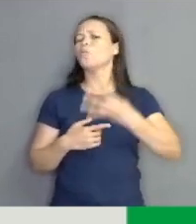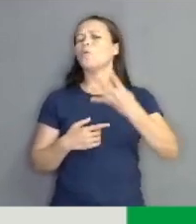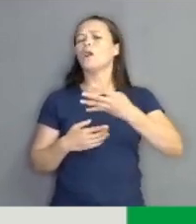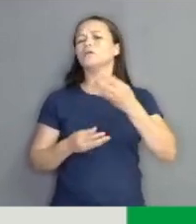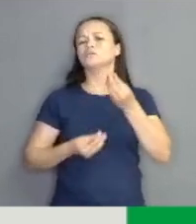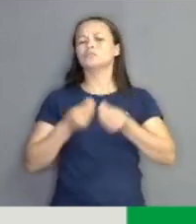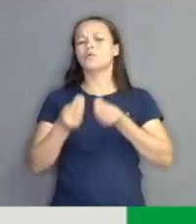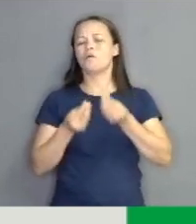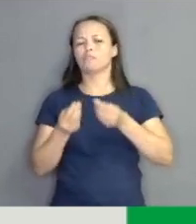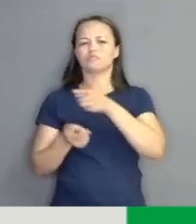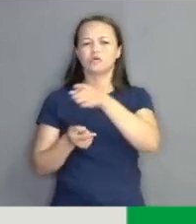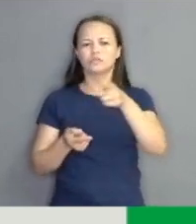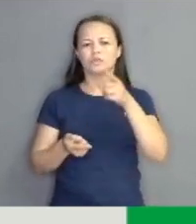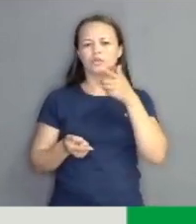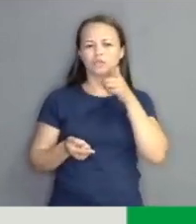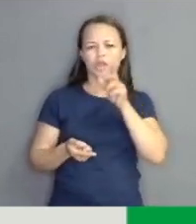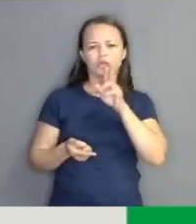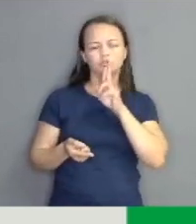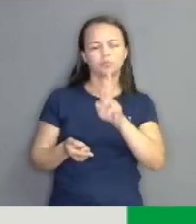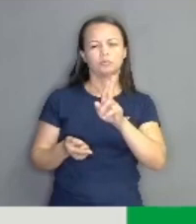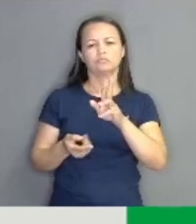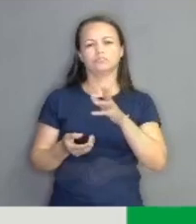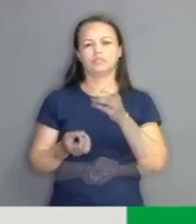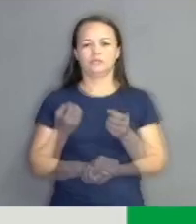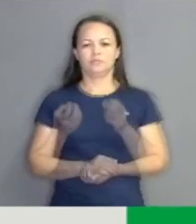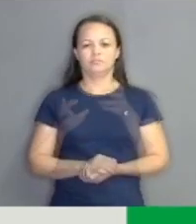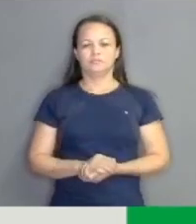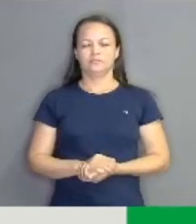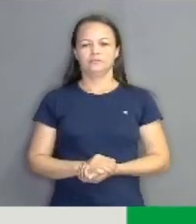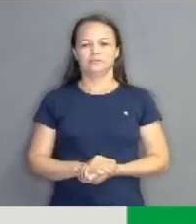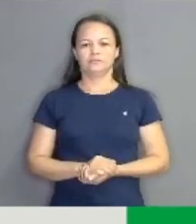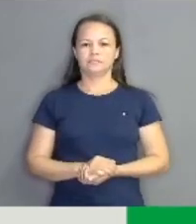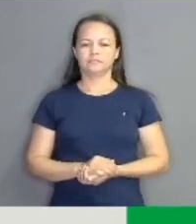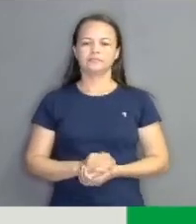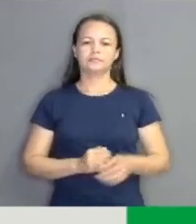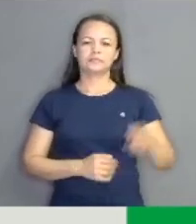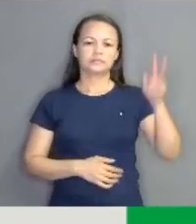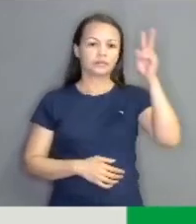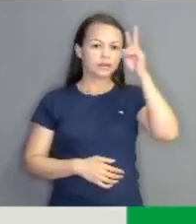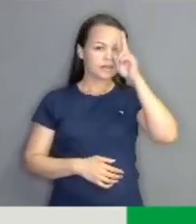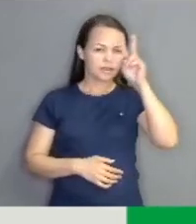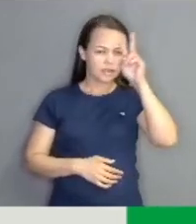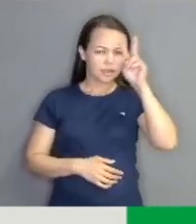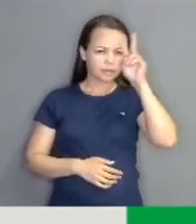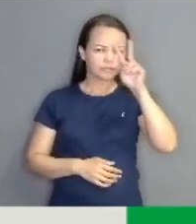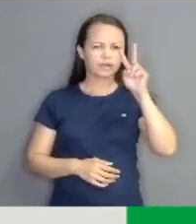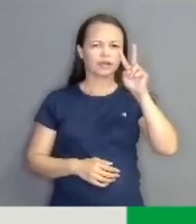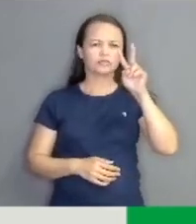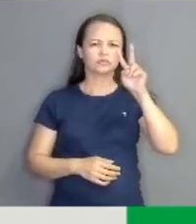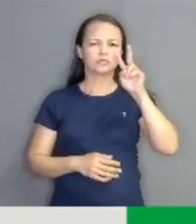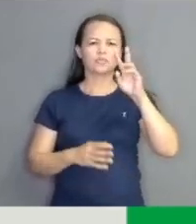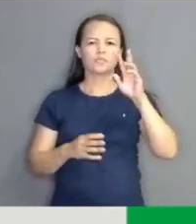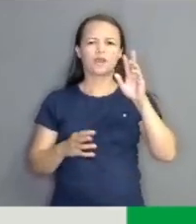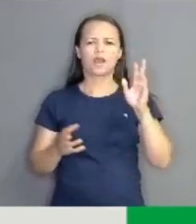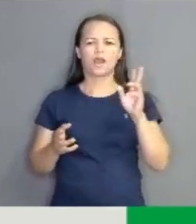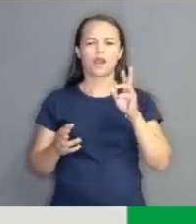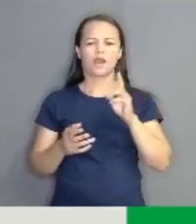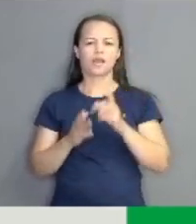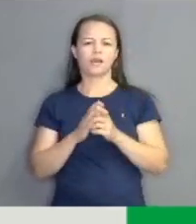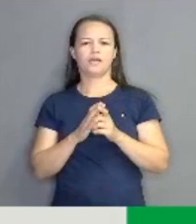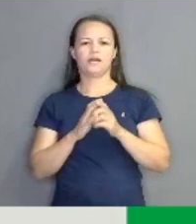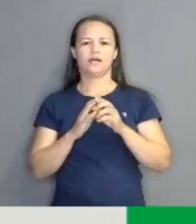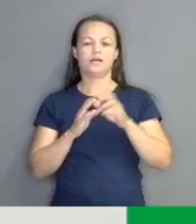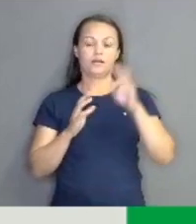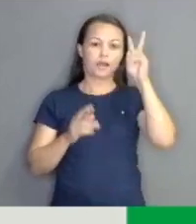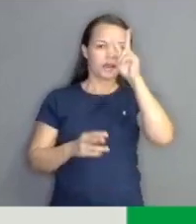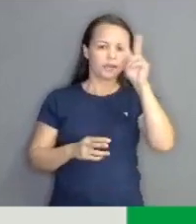em casa? Foi dessa forma aqui? Observem aí. Recordando, representação dos números